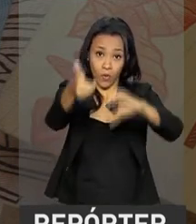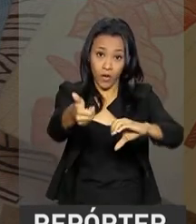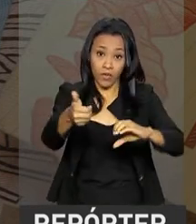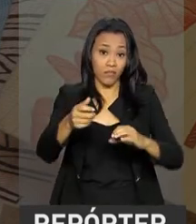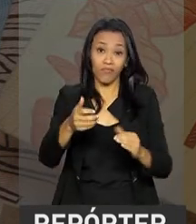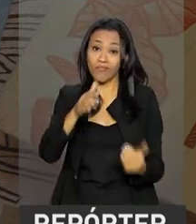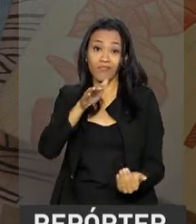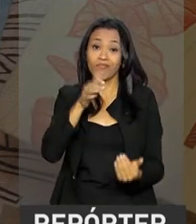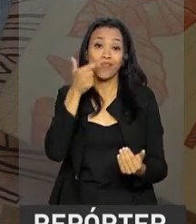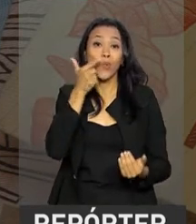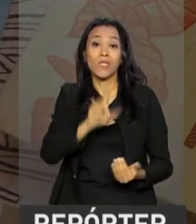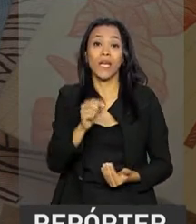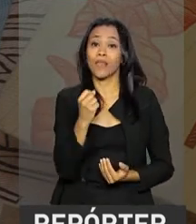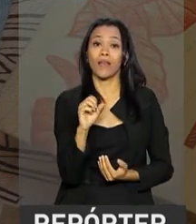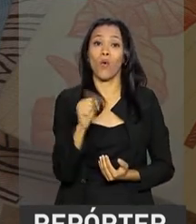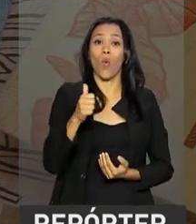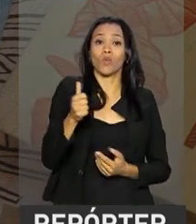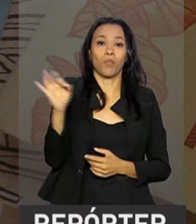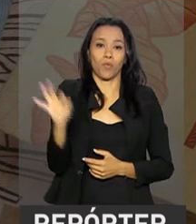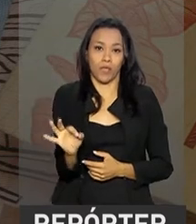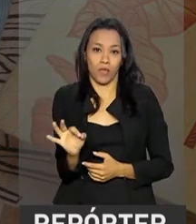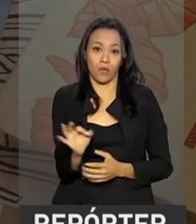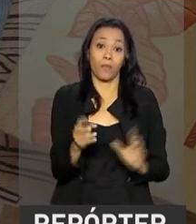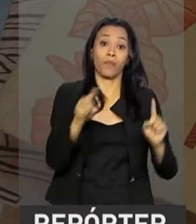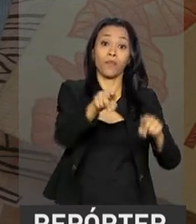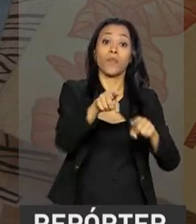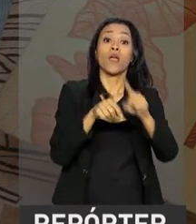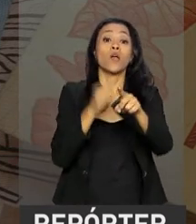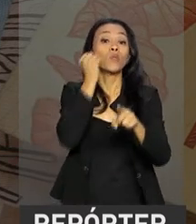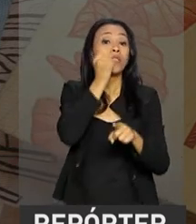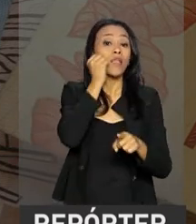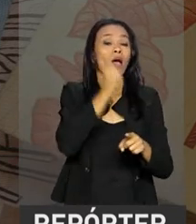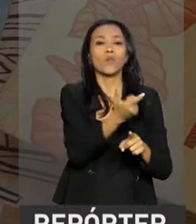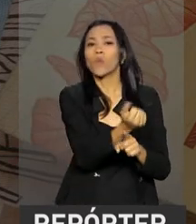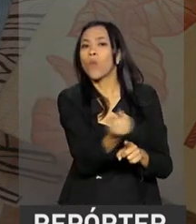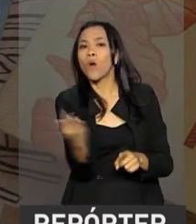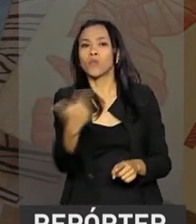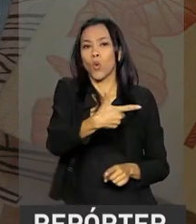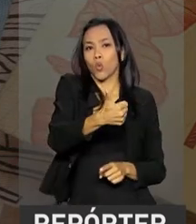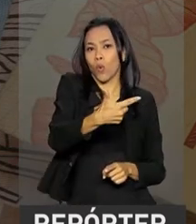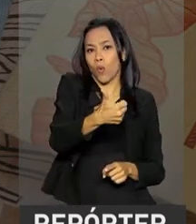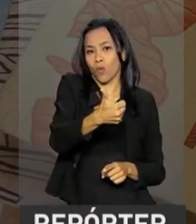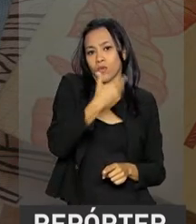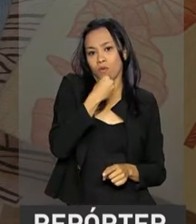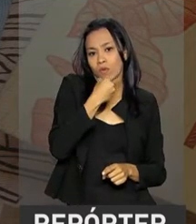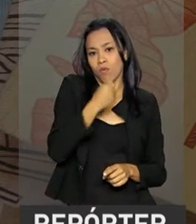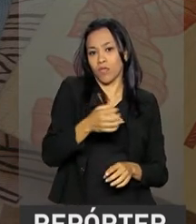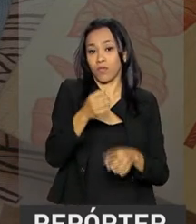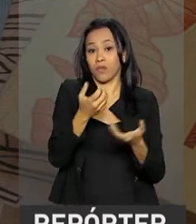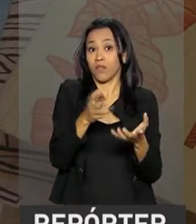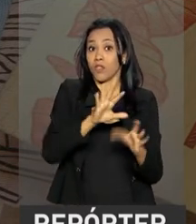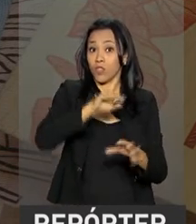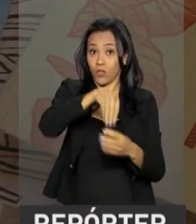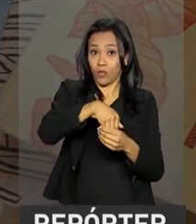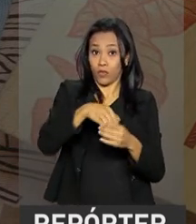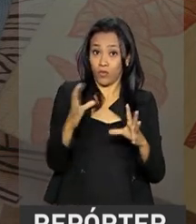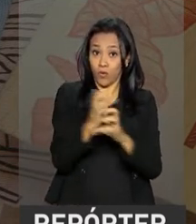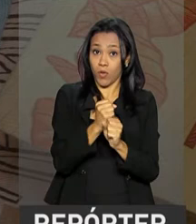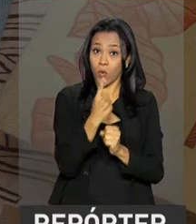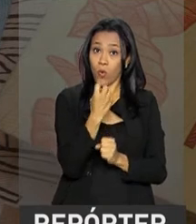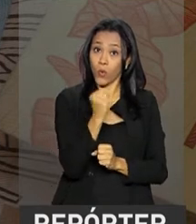11% no senado são doze senadoras entre os 81 eleitos já na câmara dos